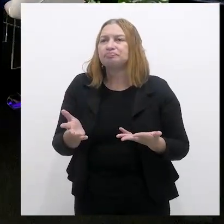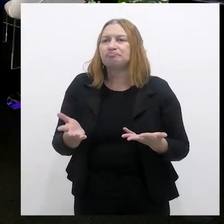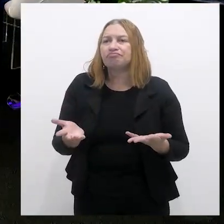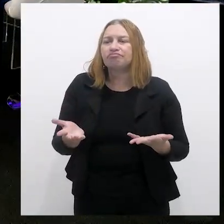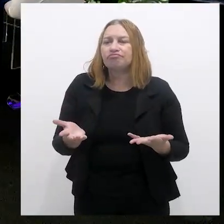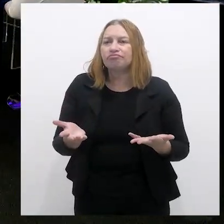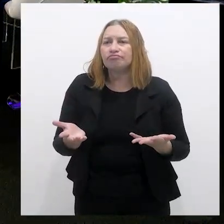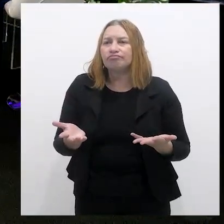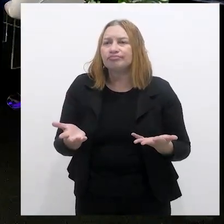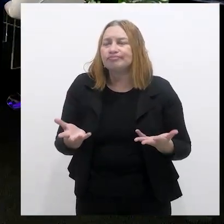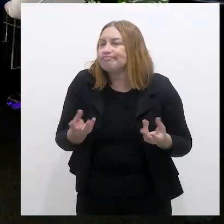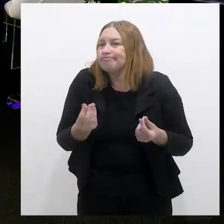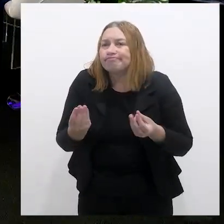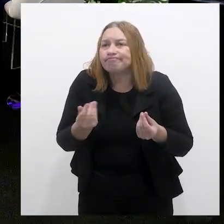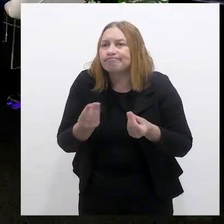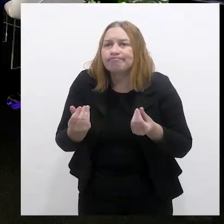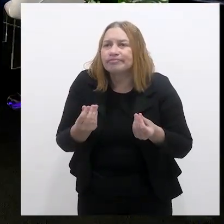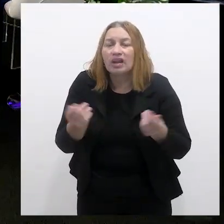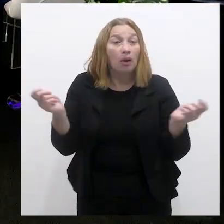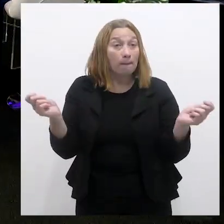pessoas, mais variados